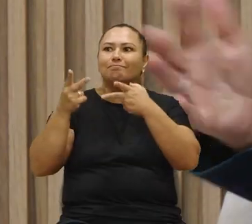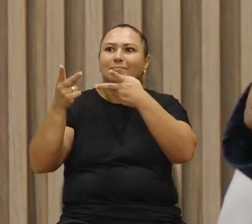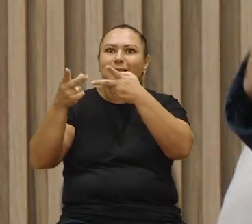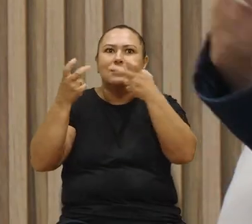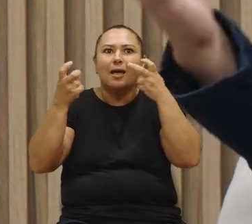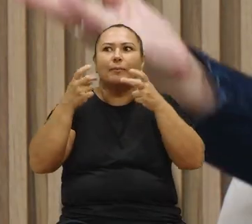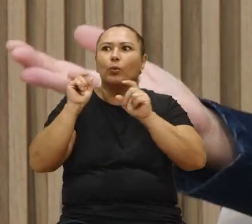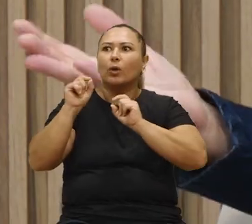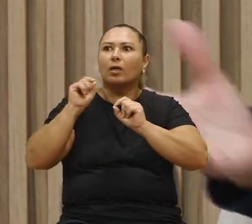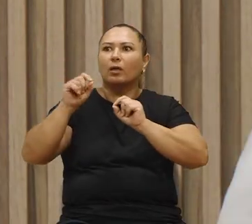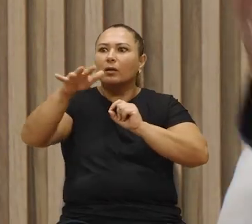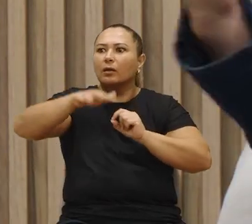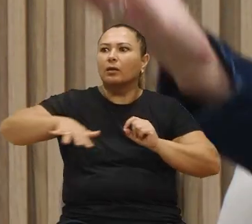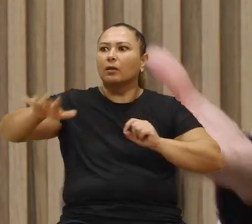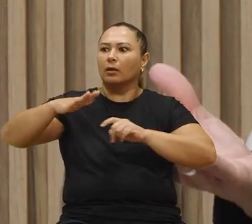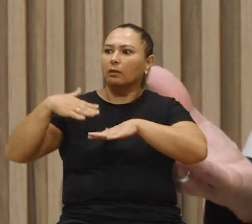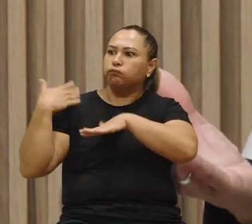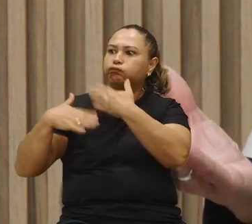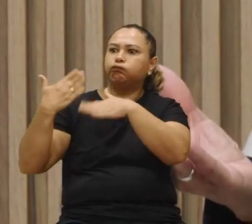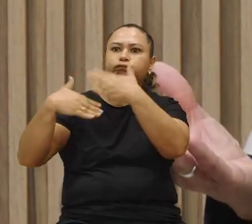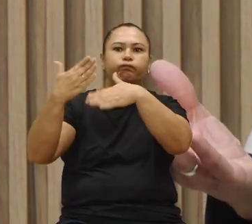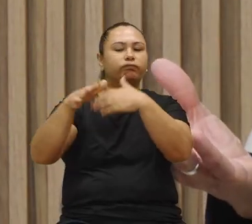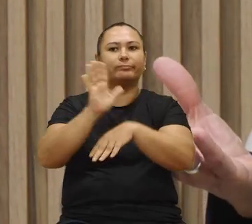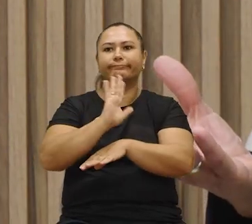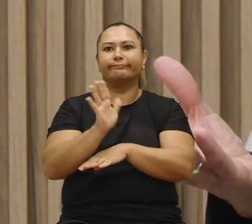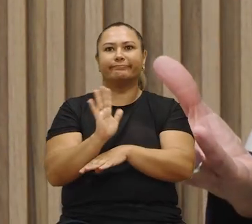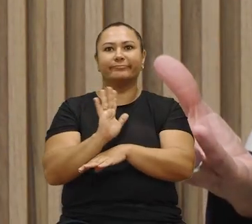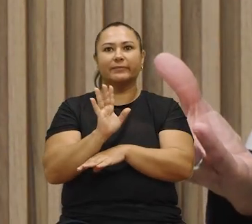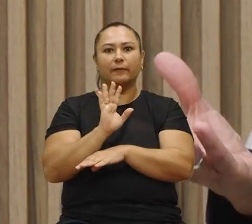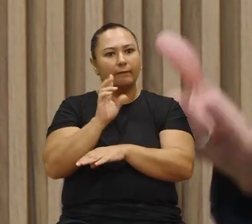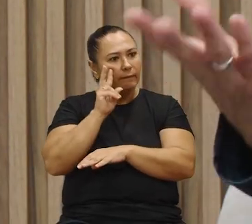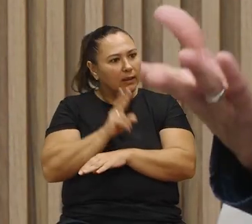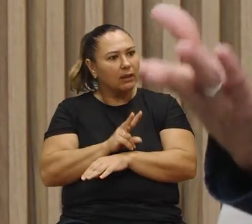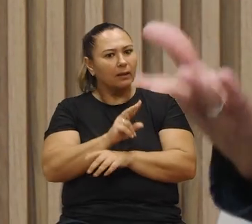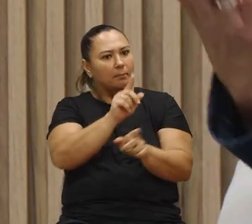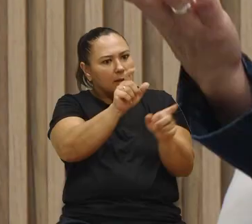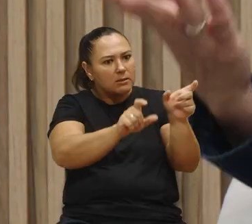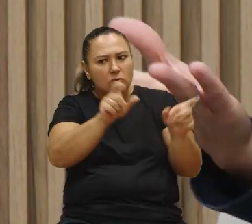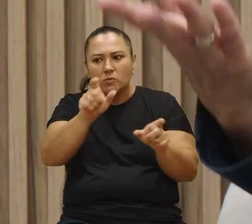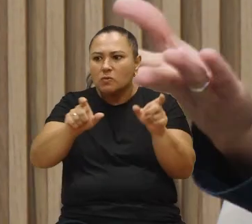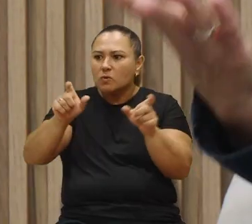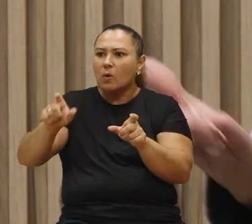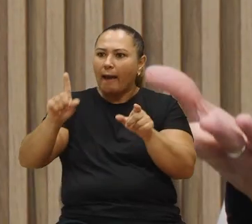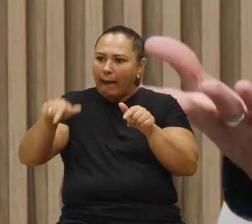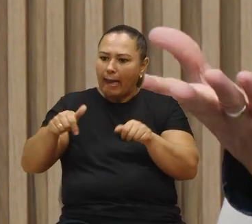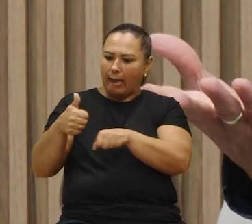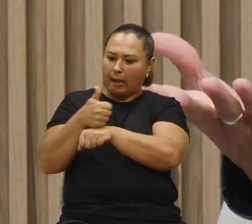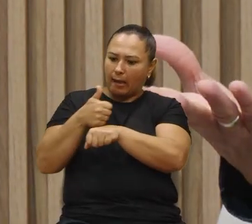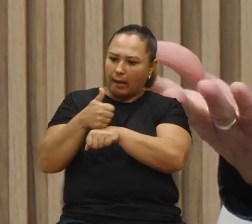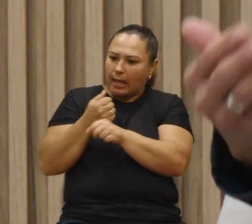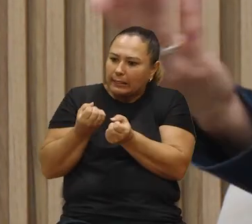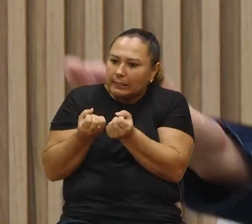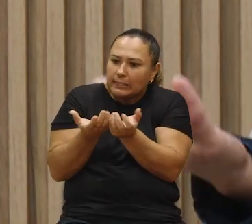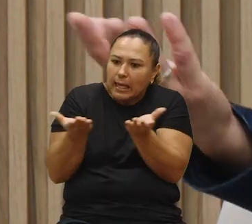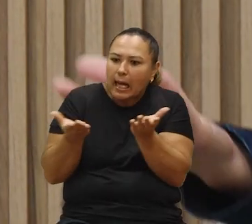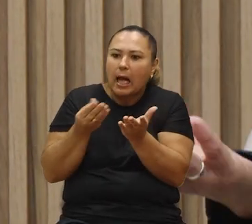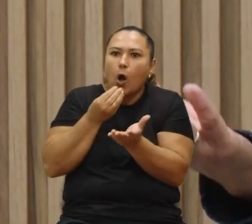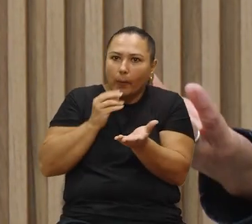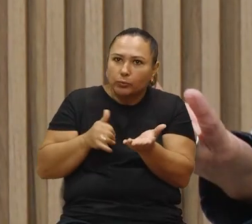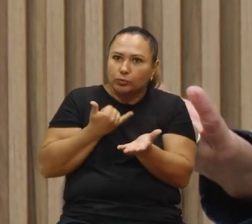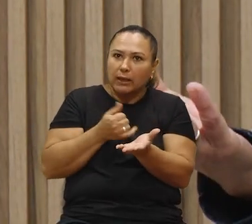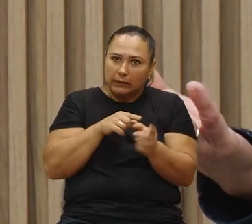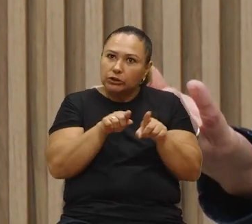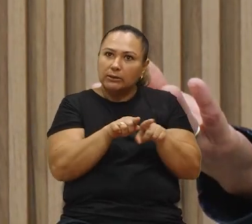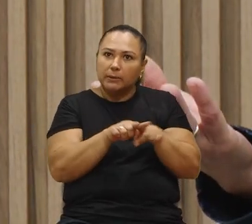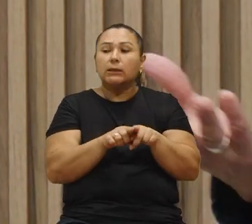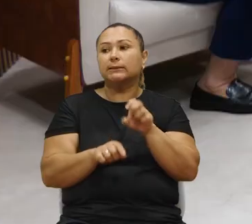vê um cenário de progresso. Olhar para a pessoa significa olhar para essa carreira também e dar